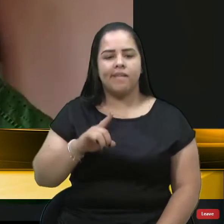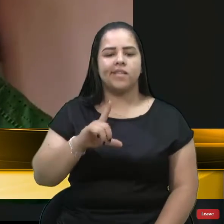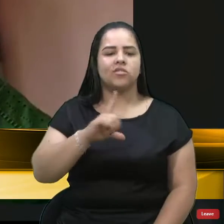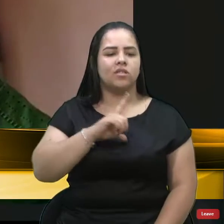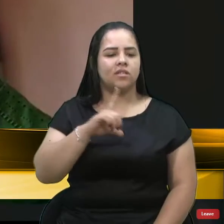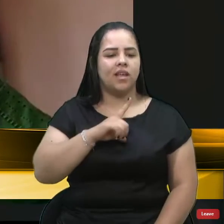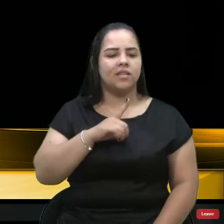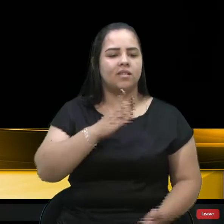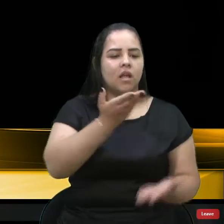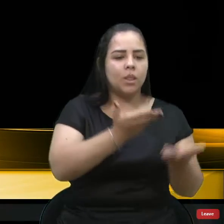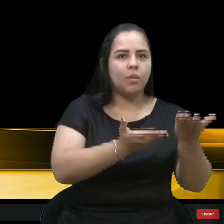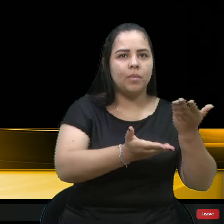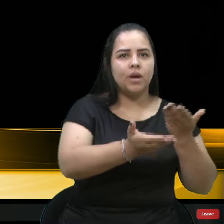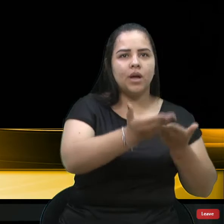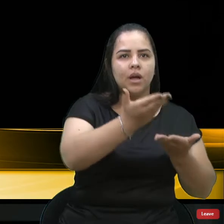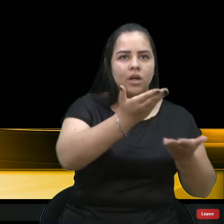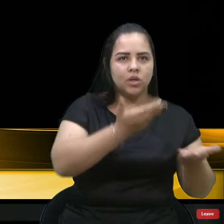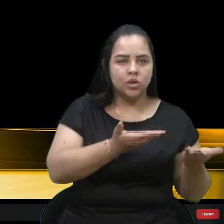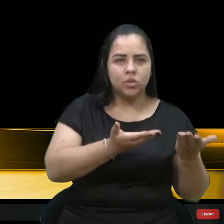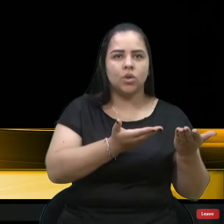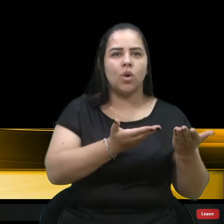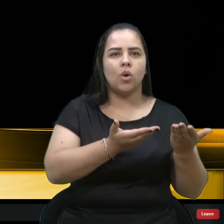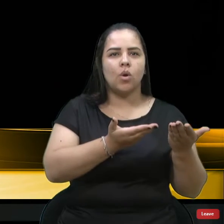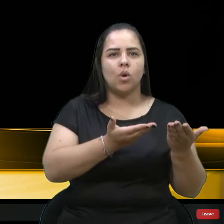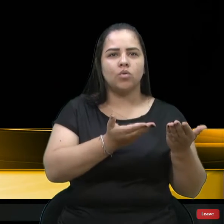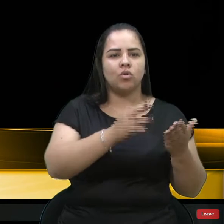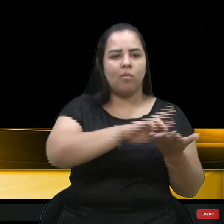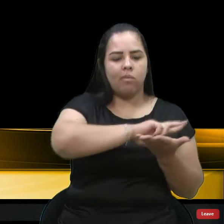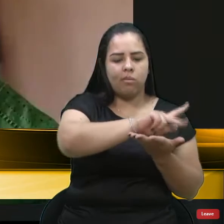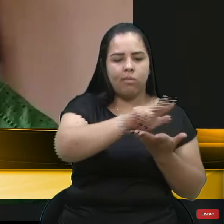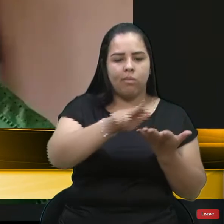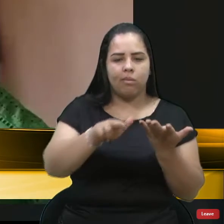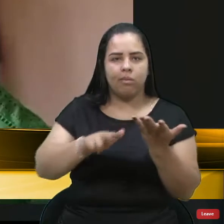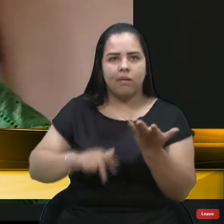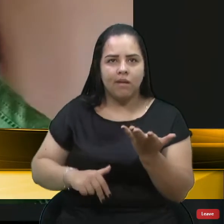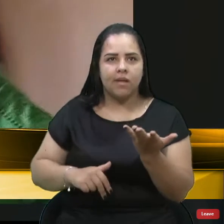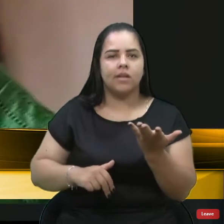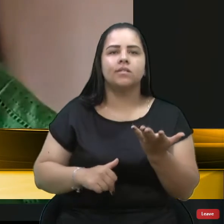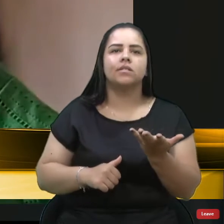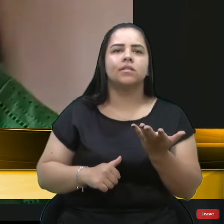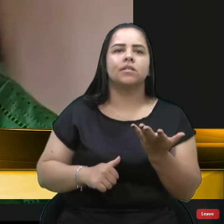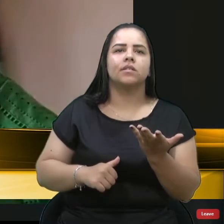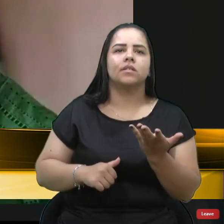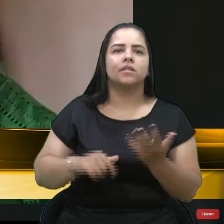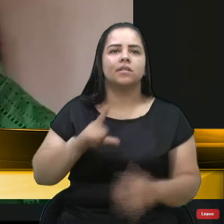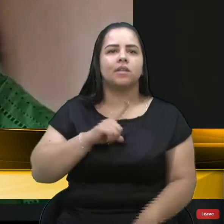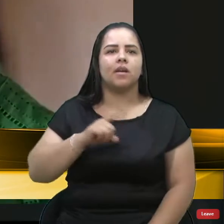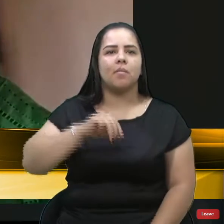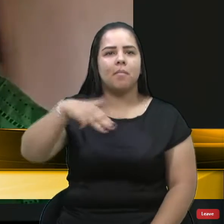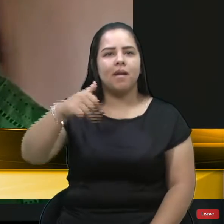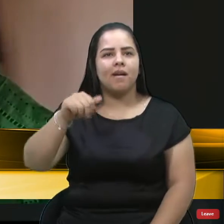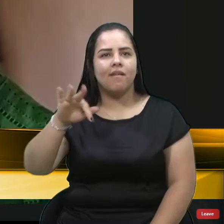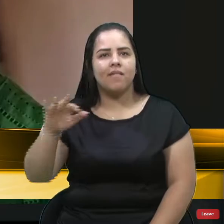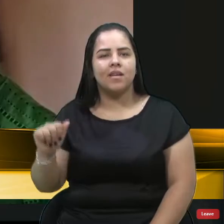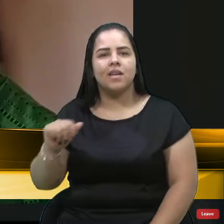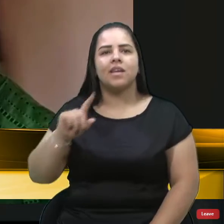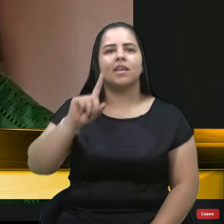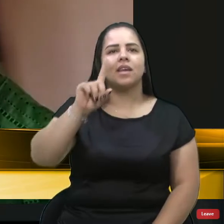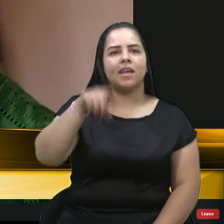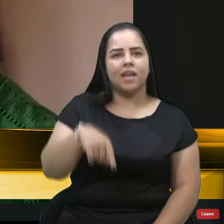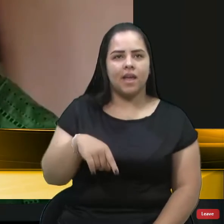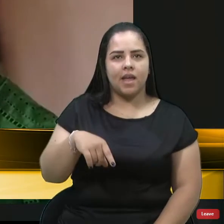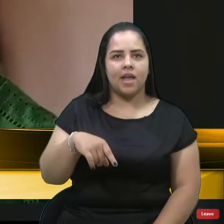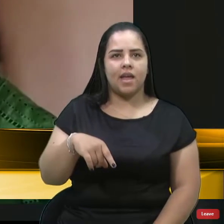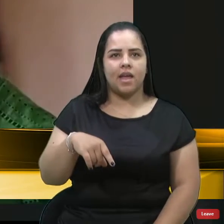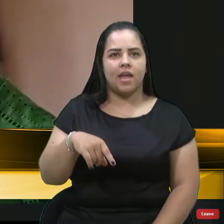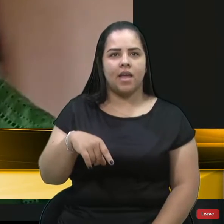à época, né, na AMAFA. A AMAFA, então, ela é a Associação de Pais e Amigos dos